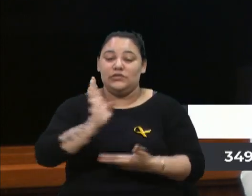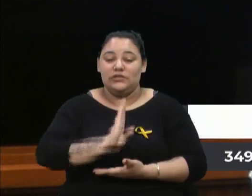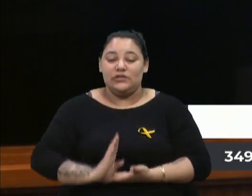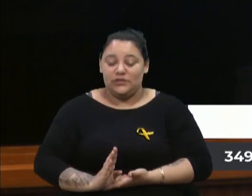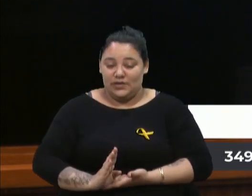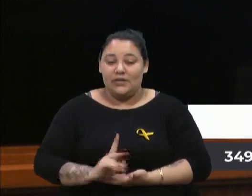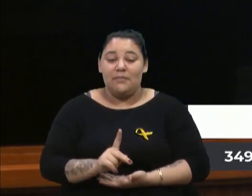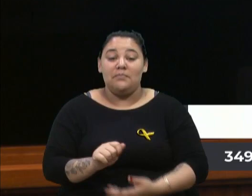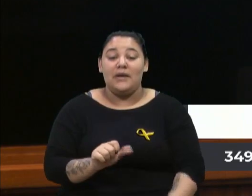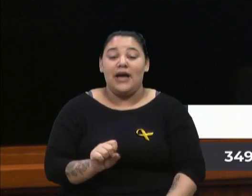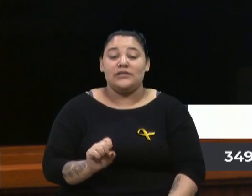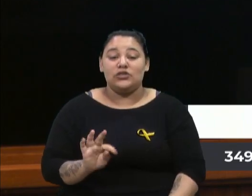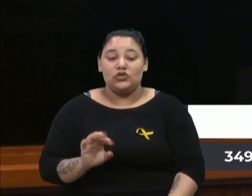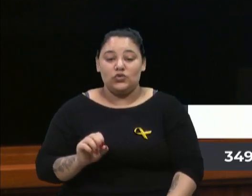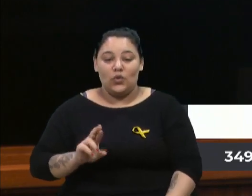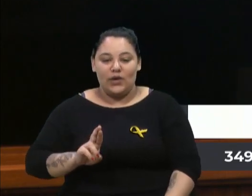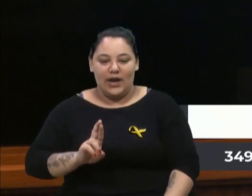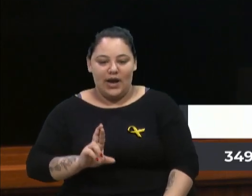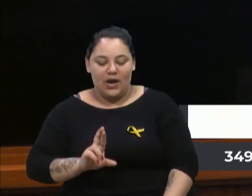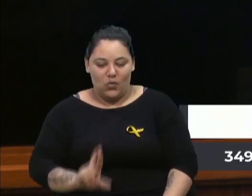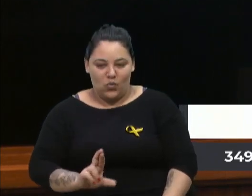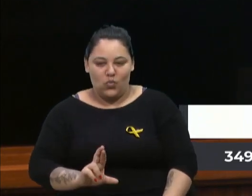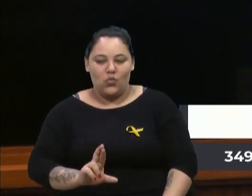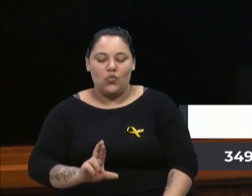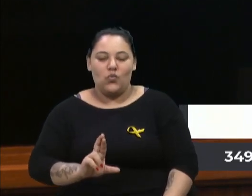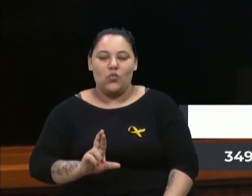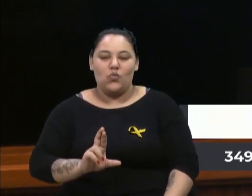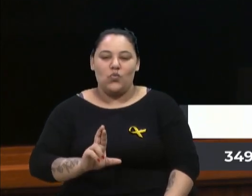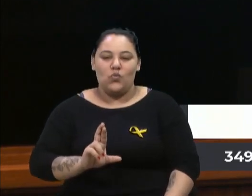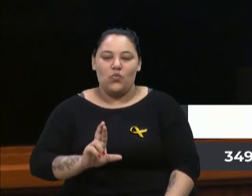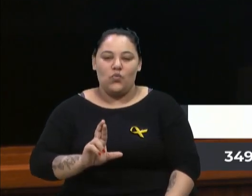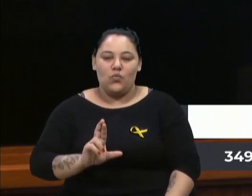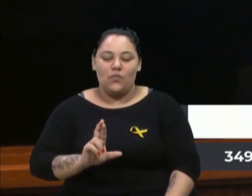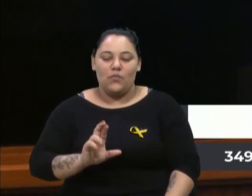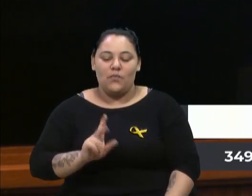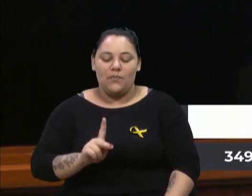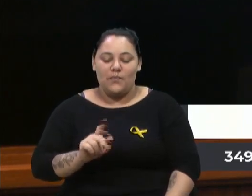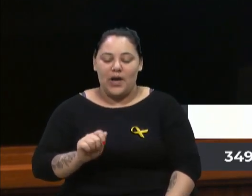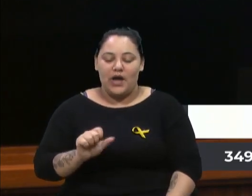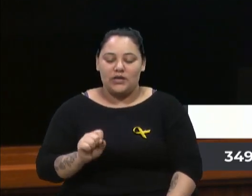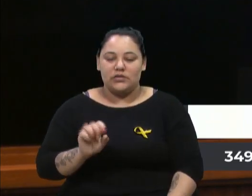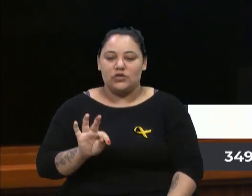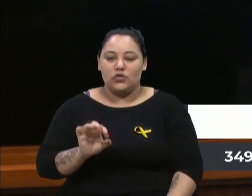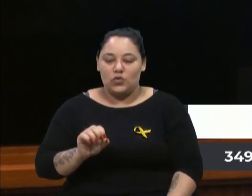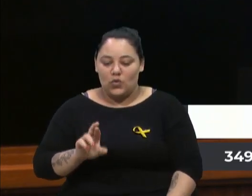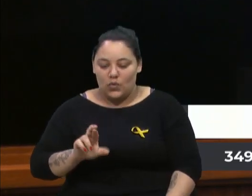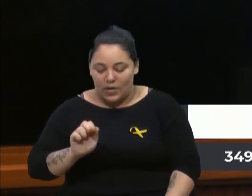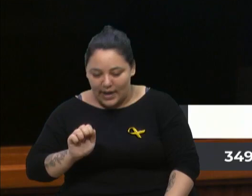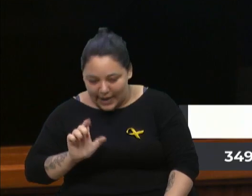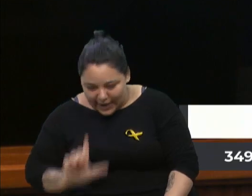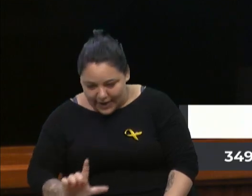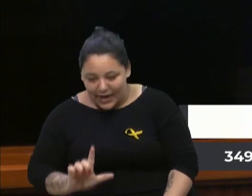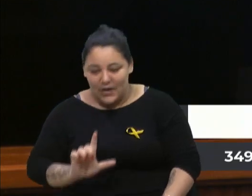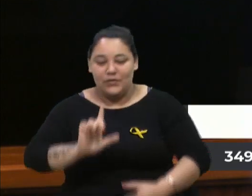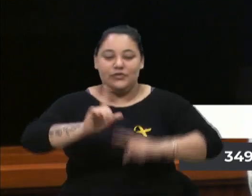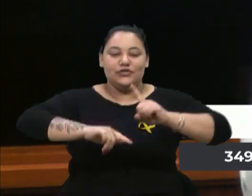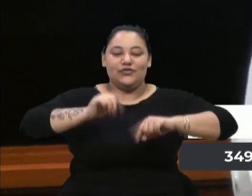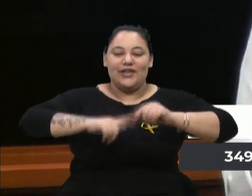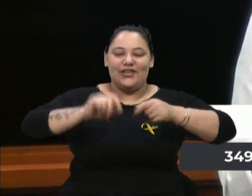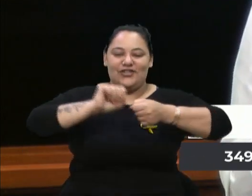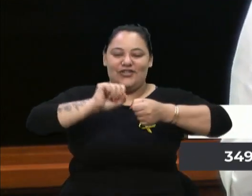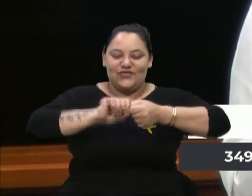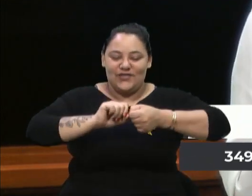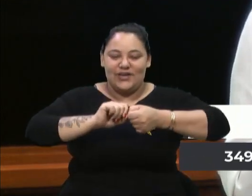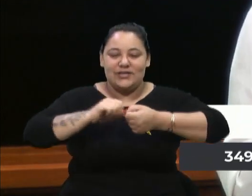Menor, numa atividade que nós fizemos aqui da Frente Parlamentar em Defesa da